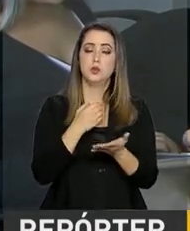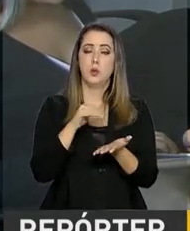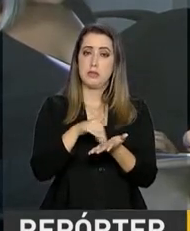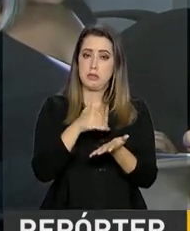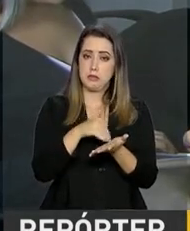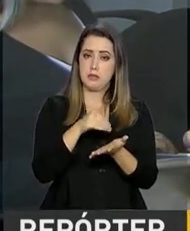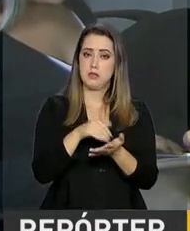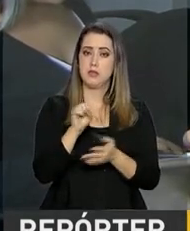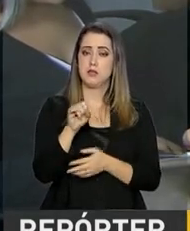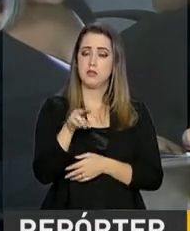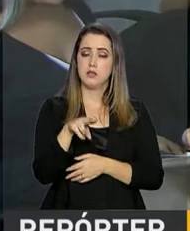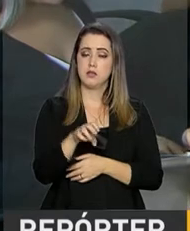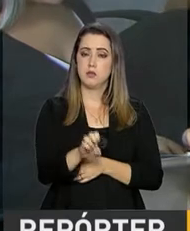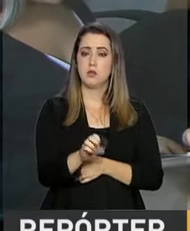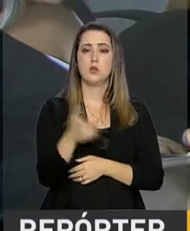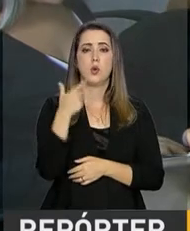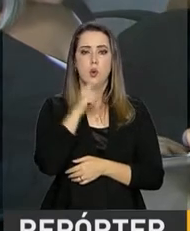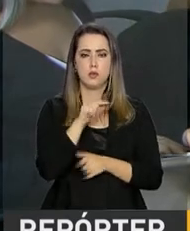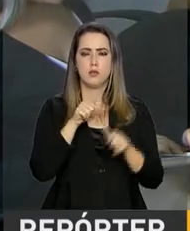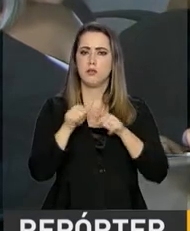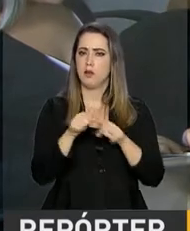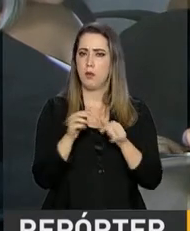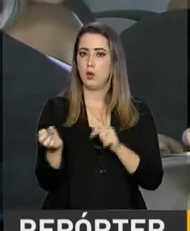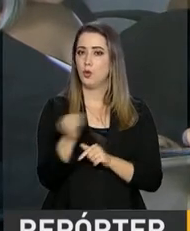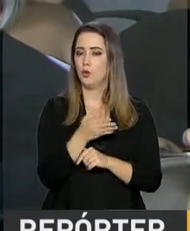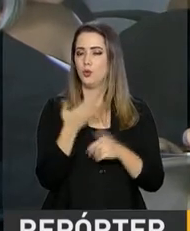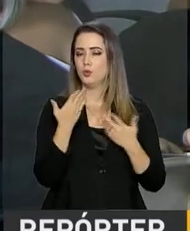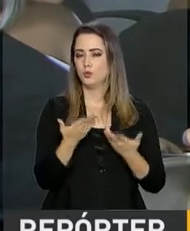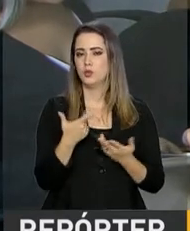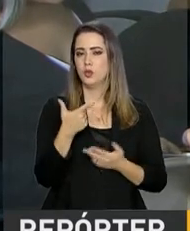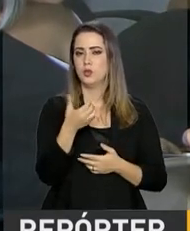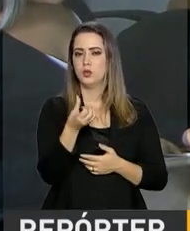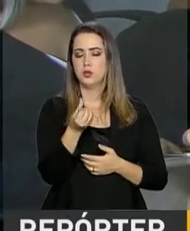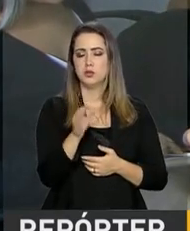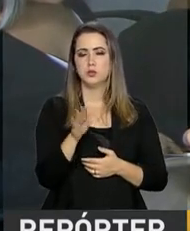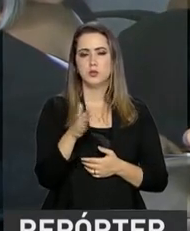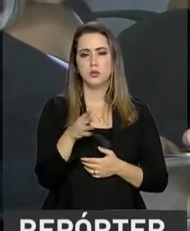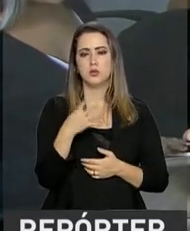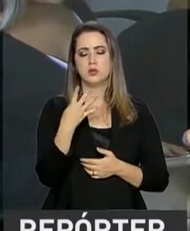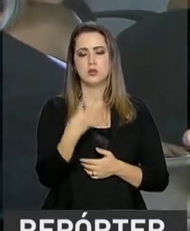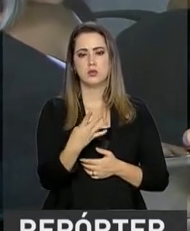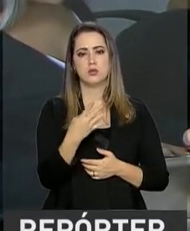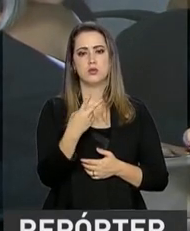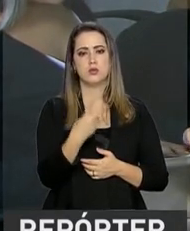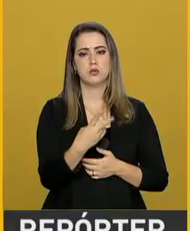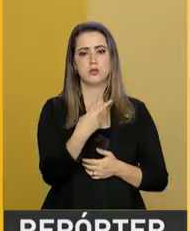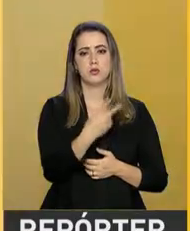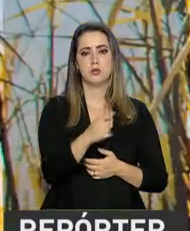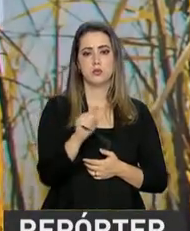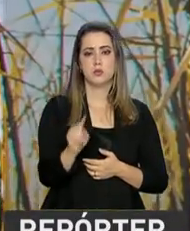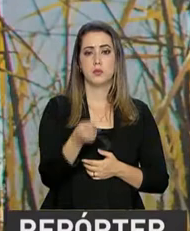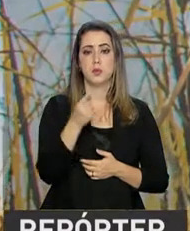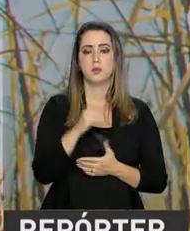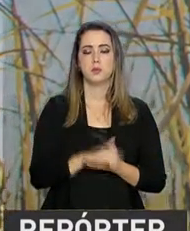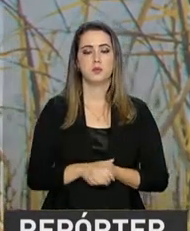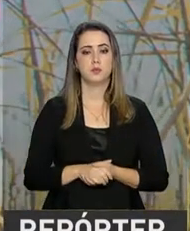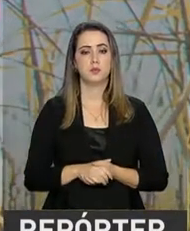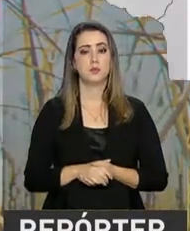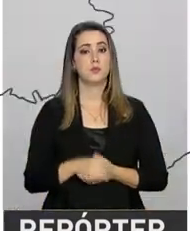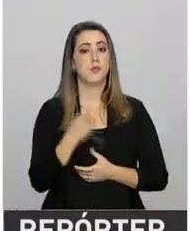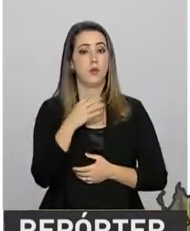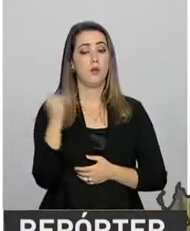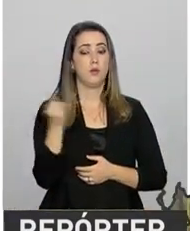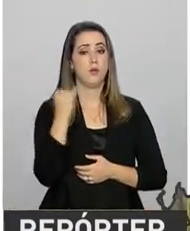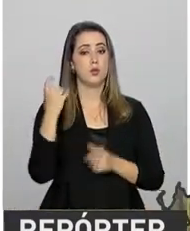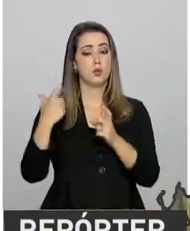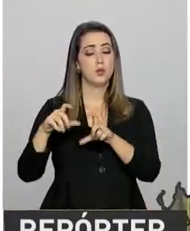conseguir emprego enquanto que 2016 foram um pouco mais de 422 mil o destaque ficou com o estado